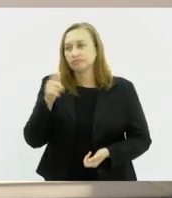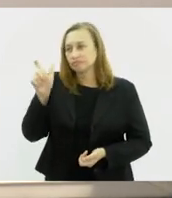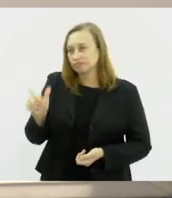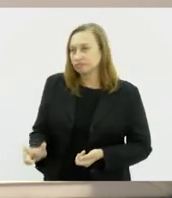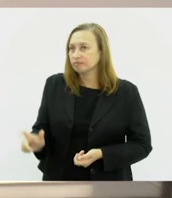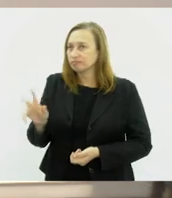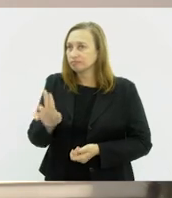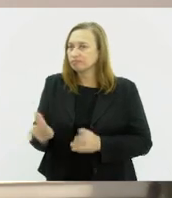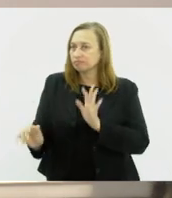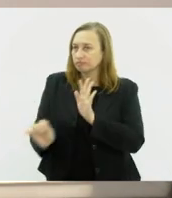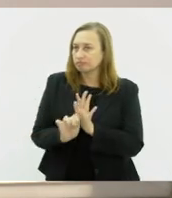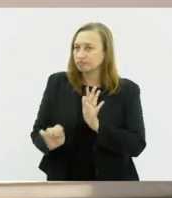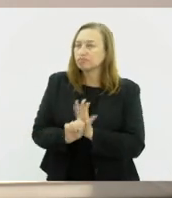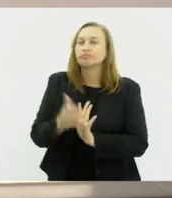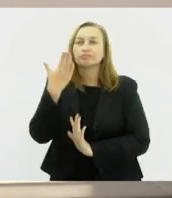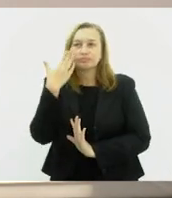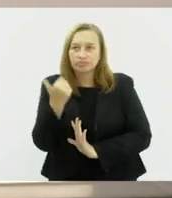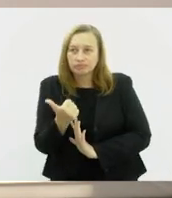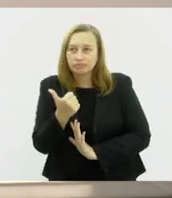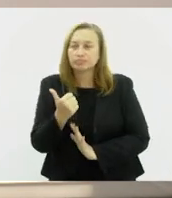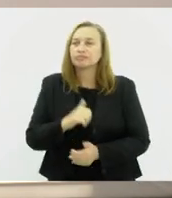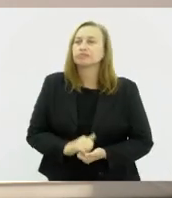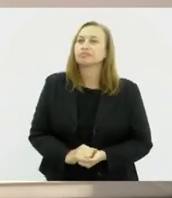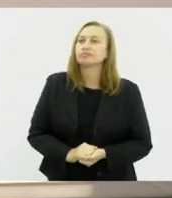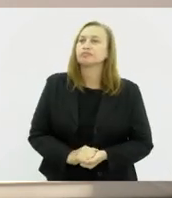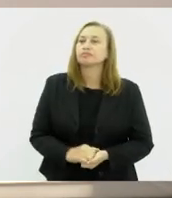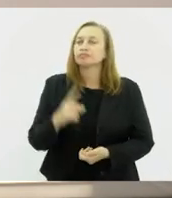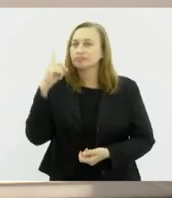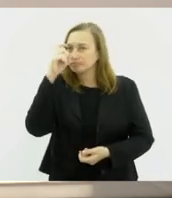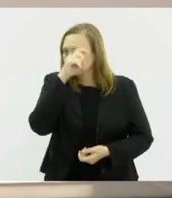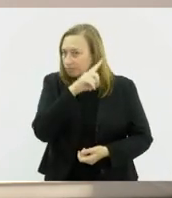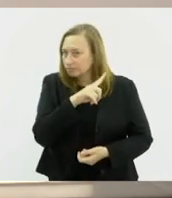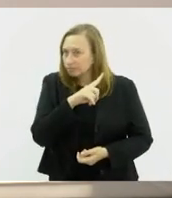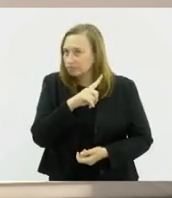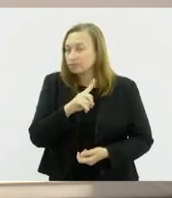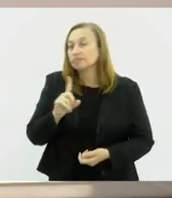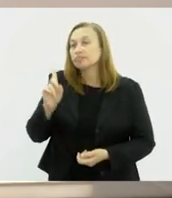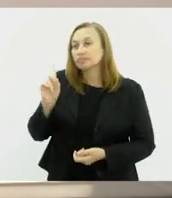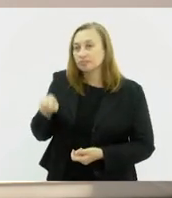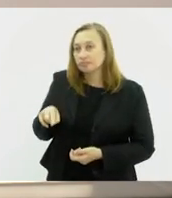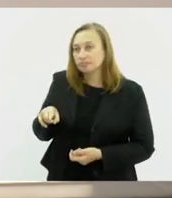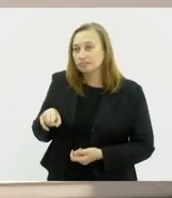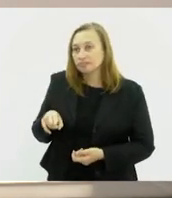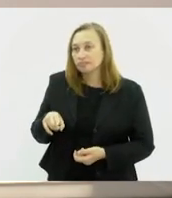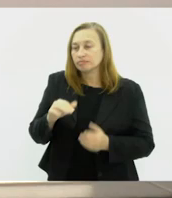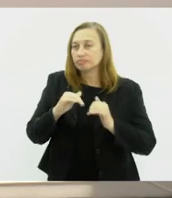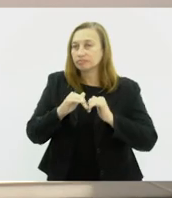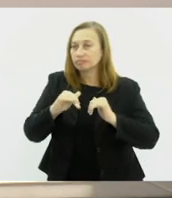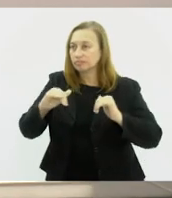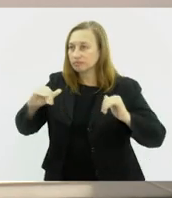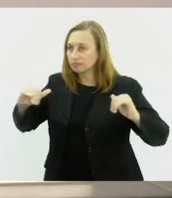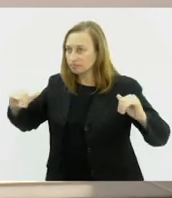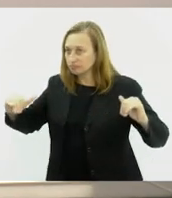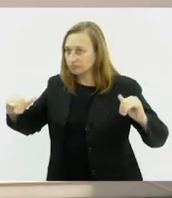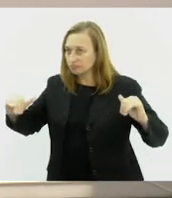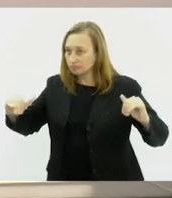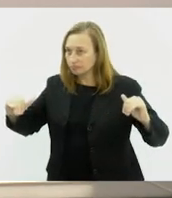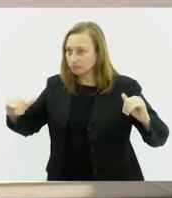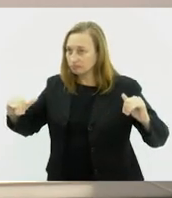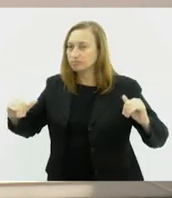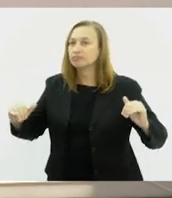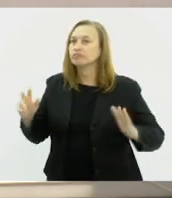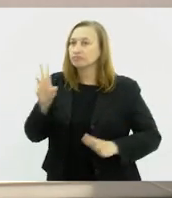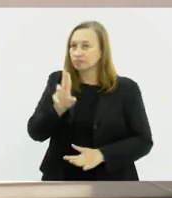usuário mas a gente sabe da dificuldade que é a separação do